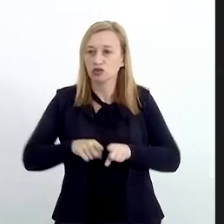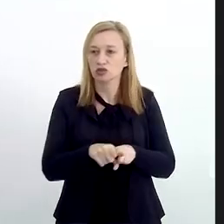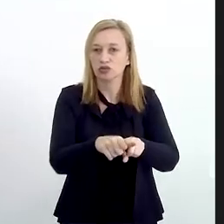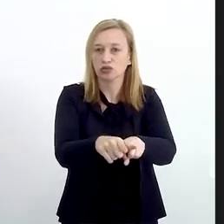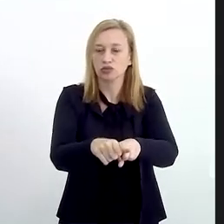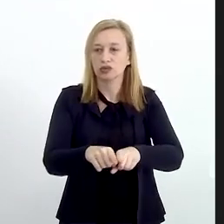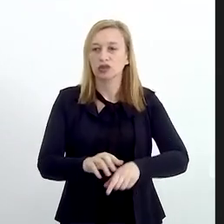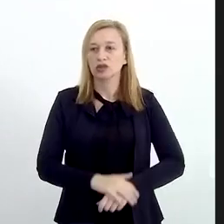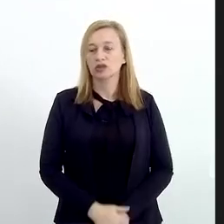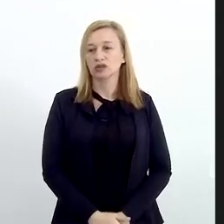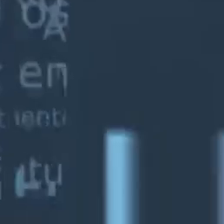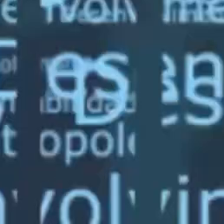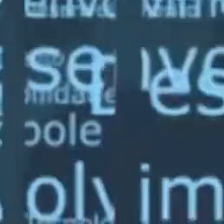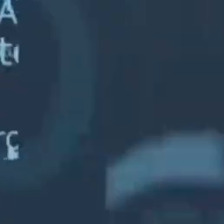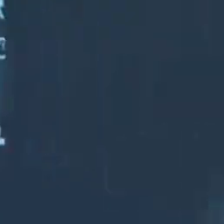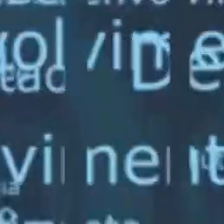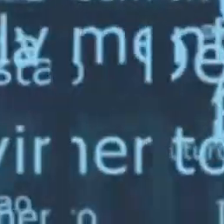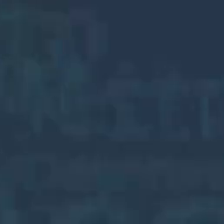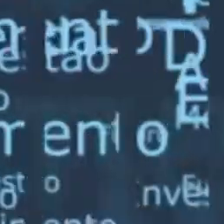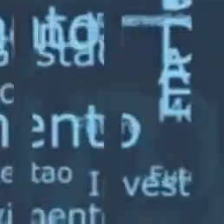sustentabilidade E aí